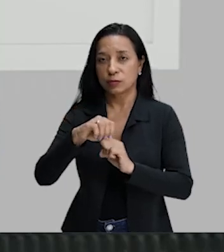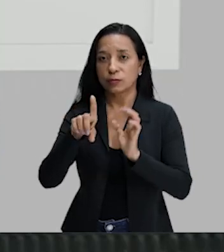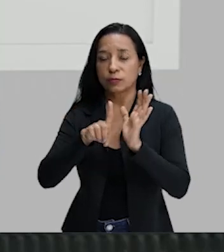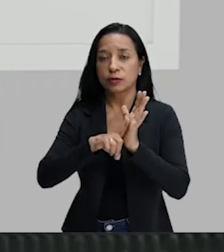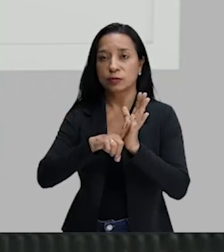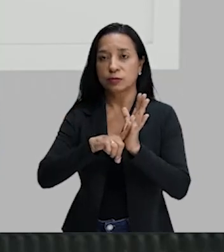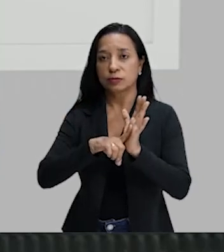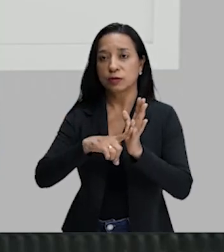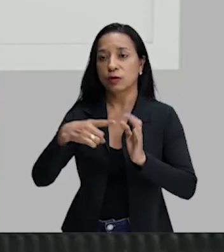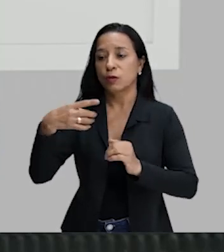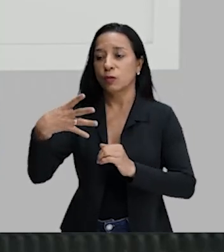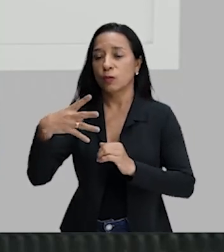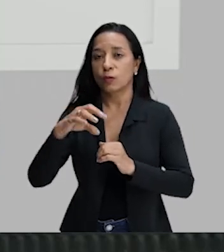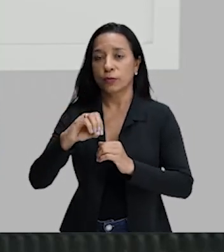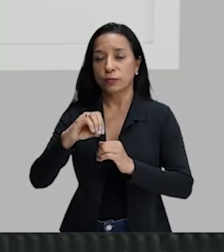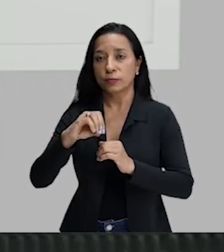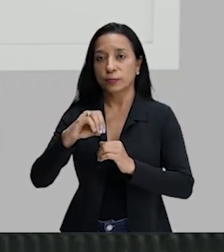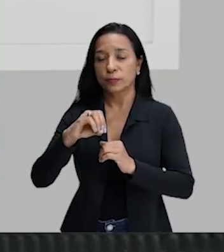Menos 40.